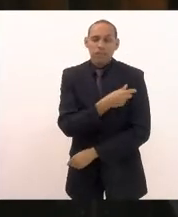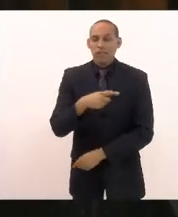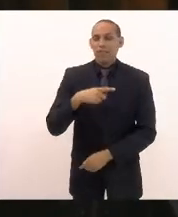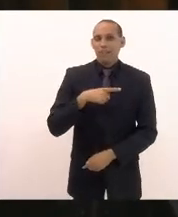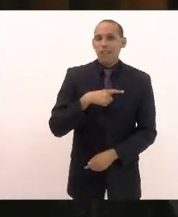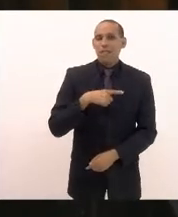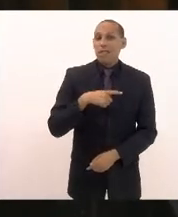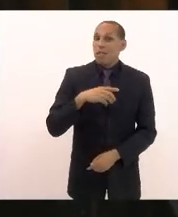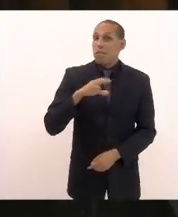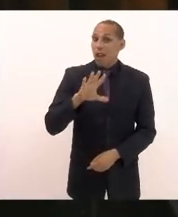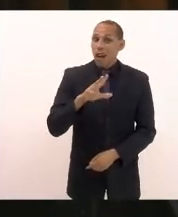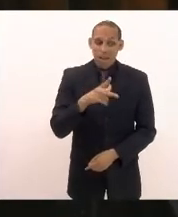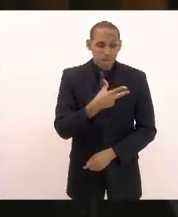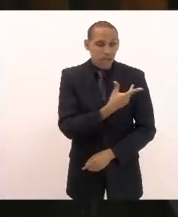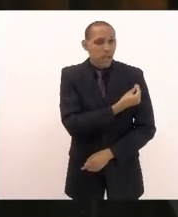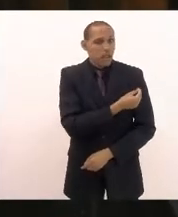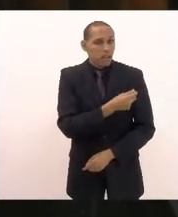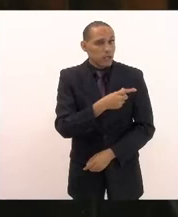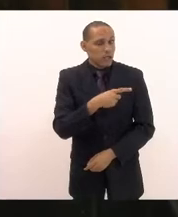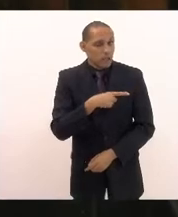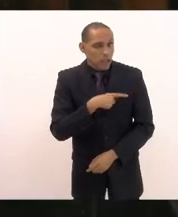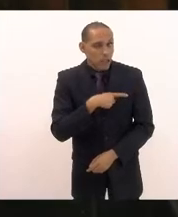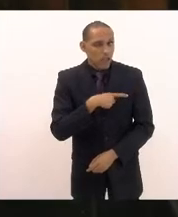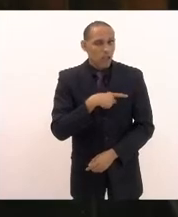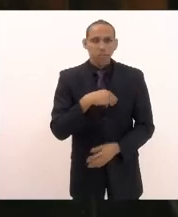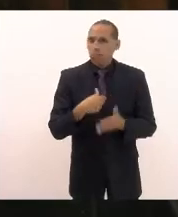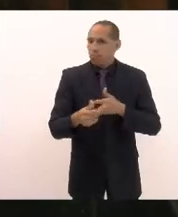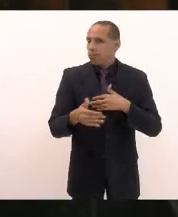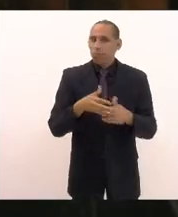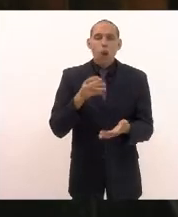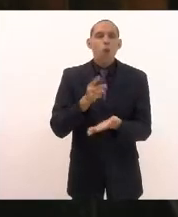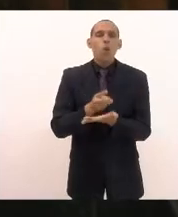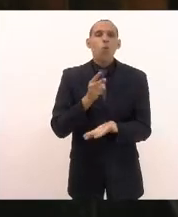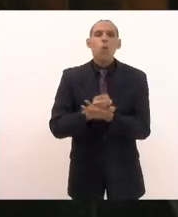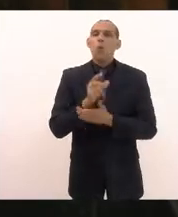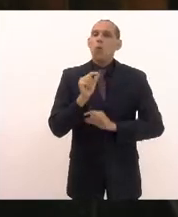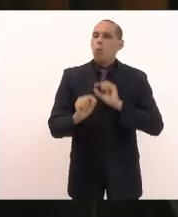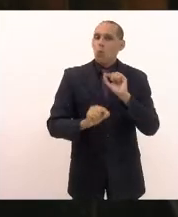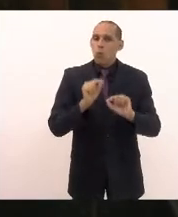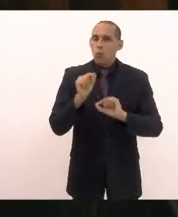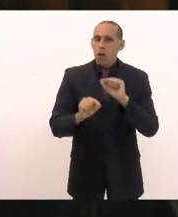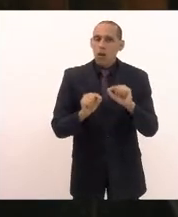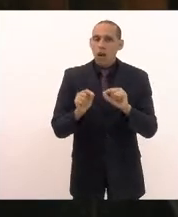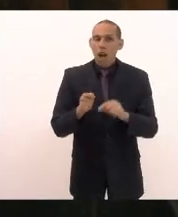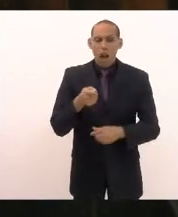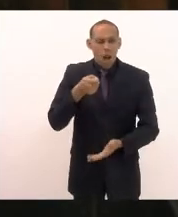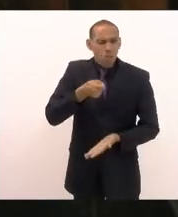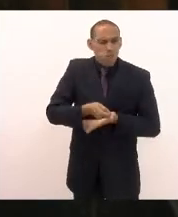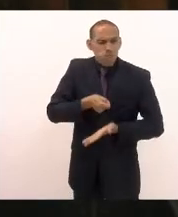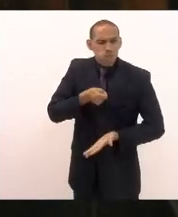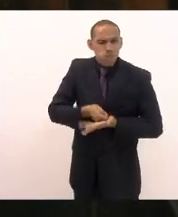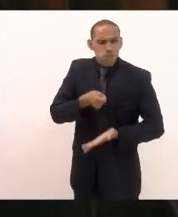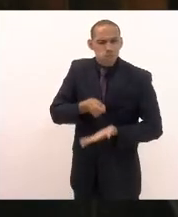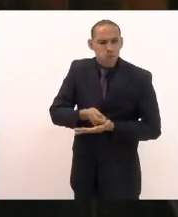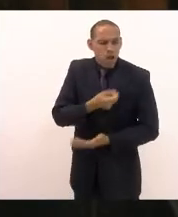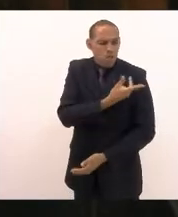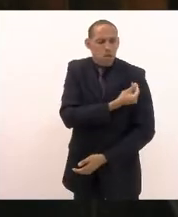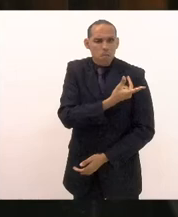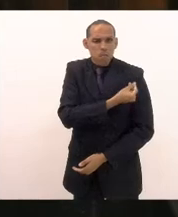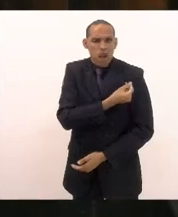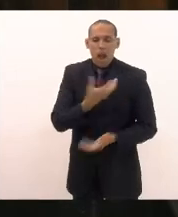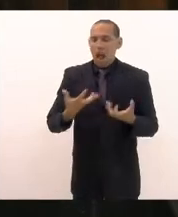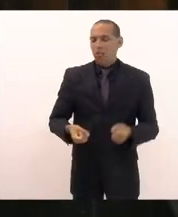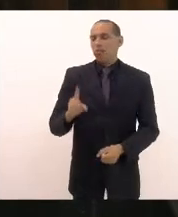mas mesmo estando vacinados, eles não compactuam com a obrigatoriedade da vacinação e